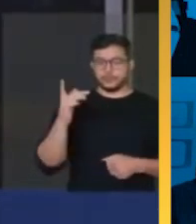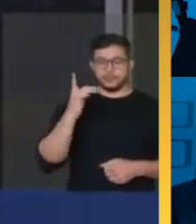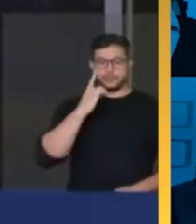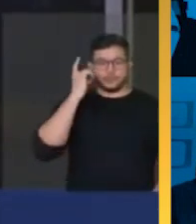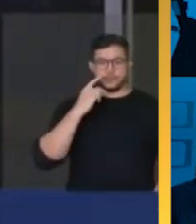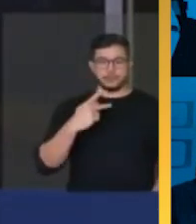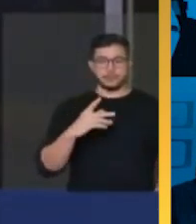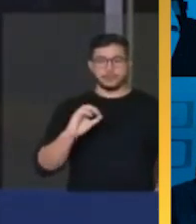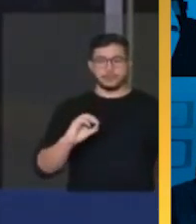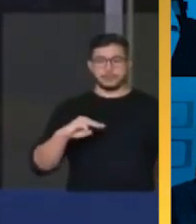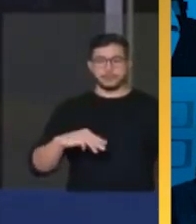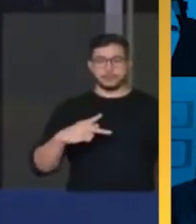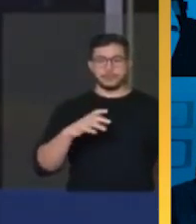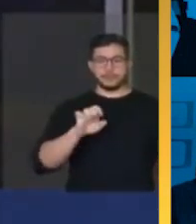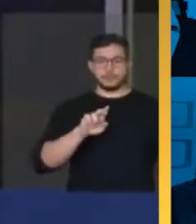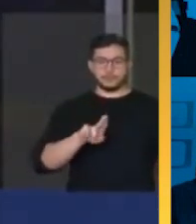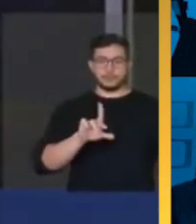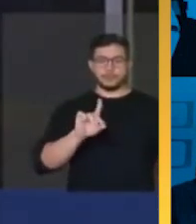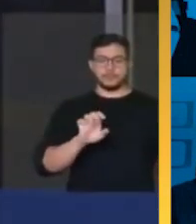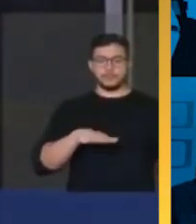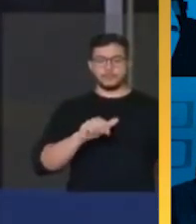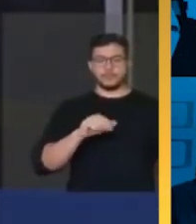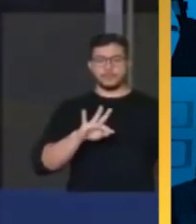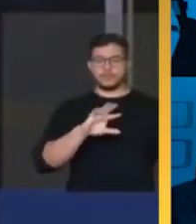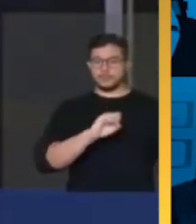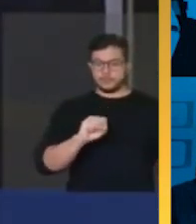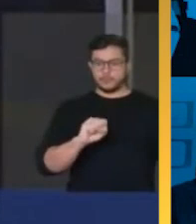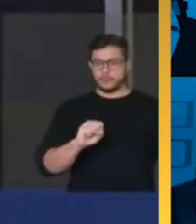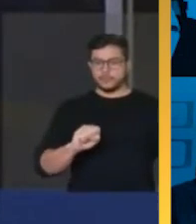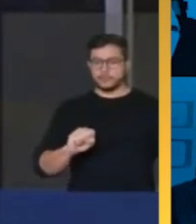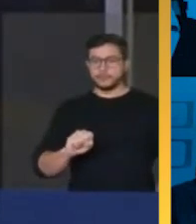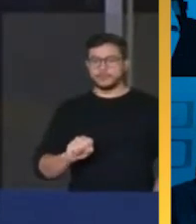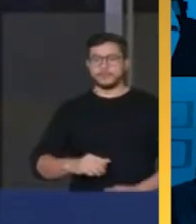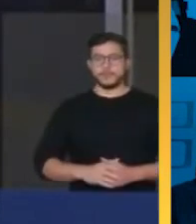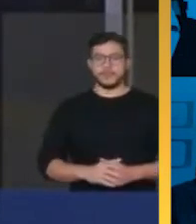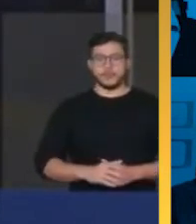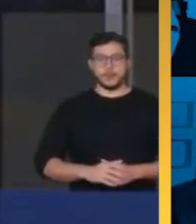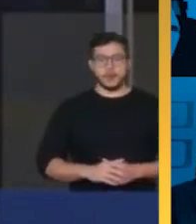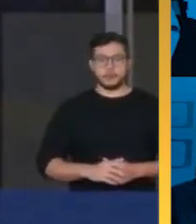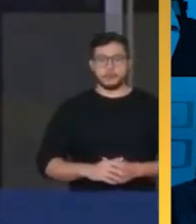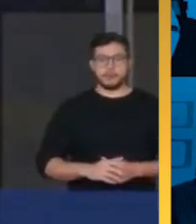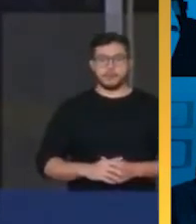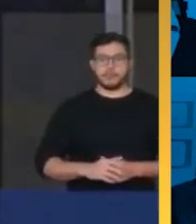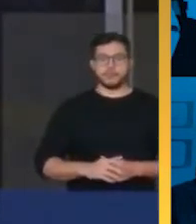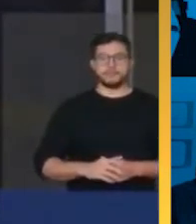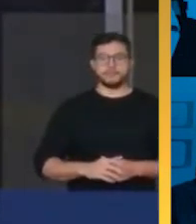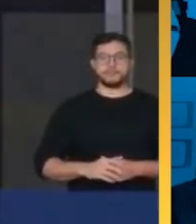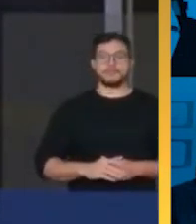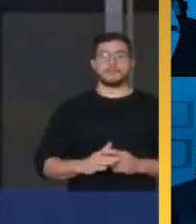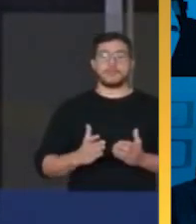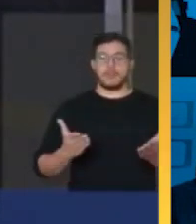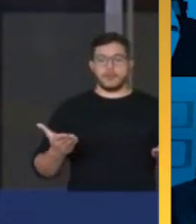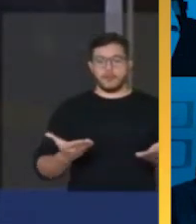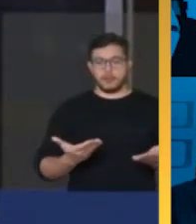pelo deputado Pompeu de Matos, idealizado pelo doutor Sandro Lúcio Gonçalves, agora simplesmente